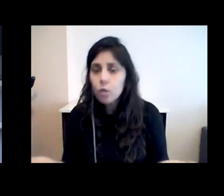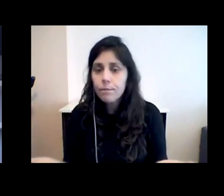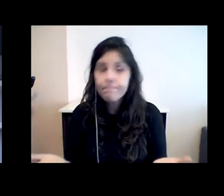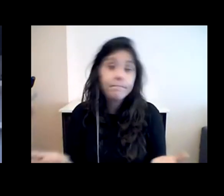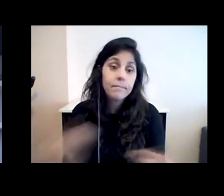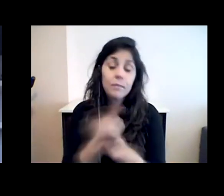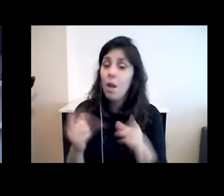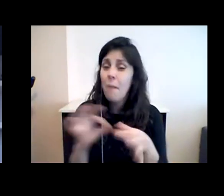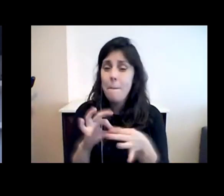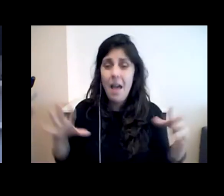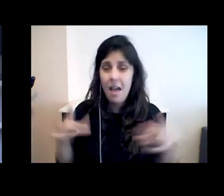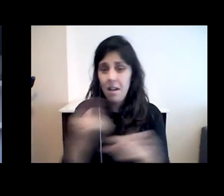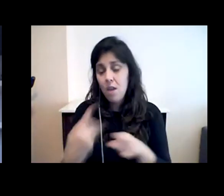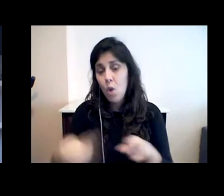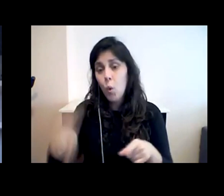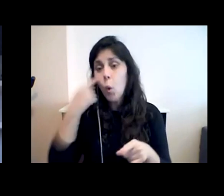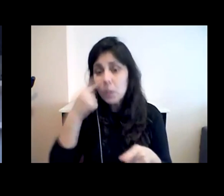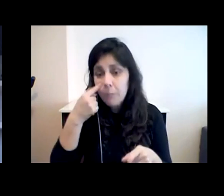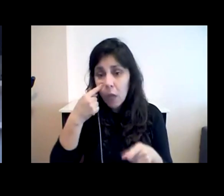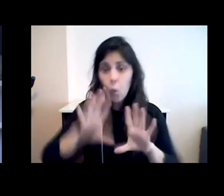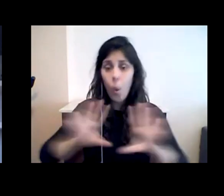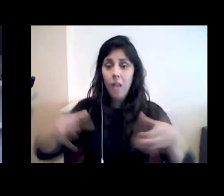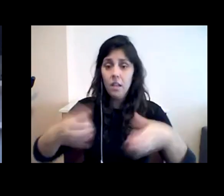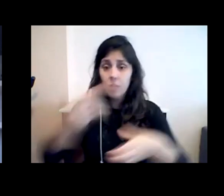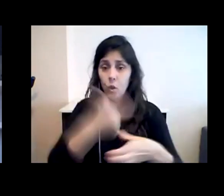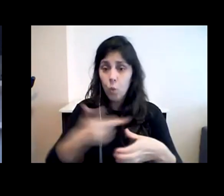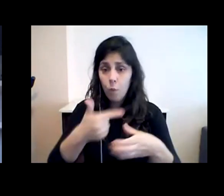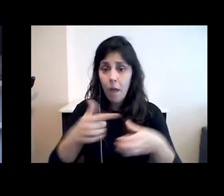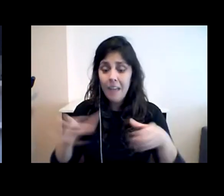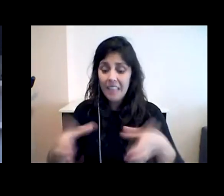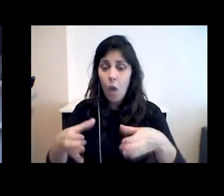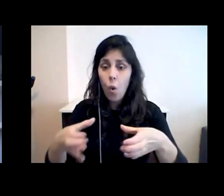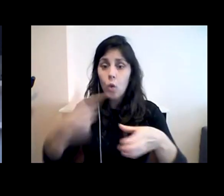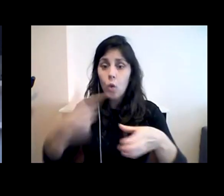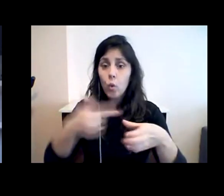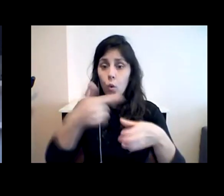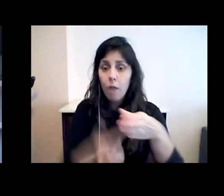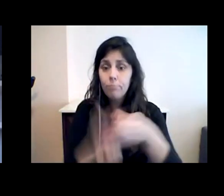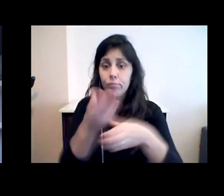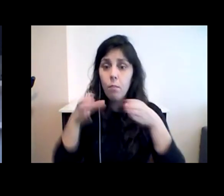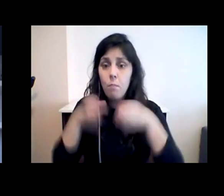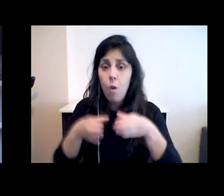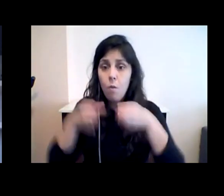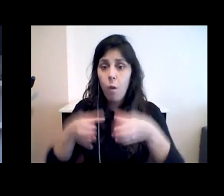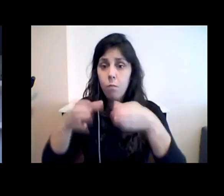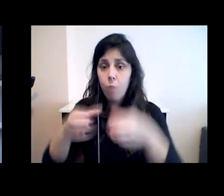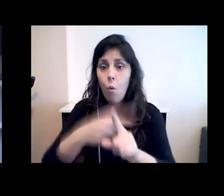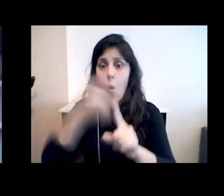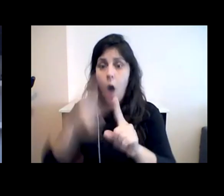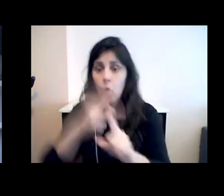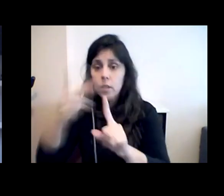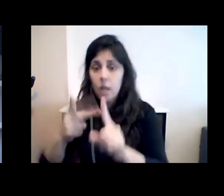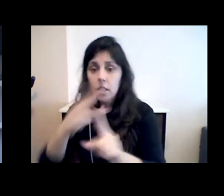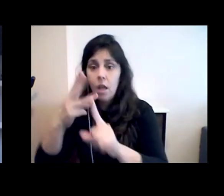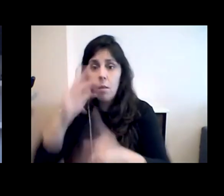conhecimentos coletivos da própria turma, nem aí acaba com a célula turma que tinha sido criada ao longo daqueles 3 anos.